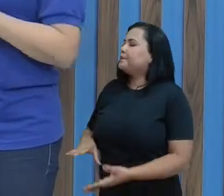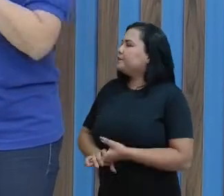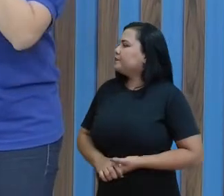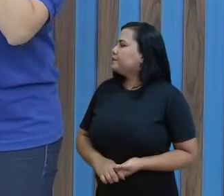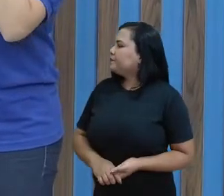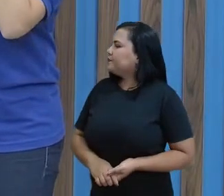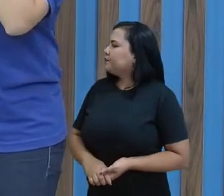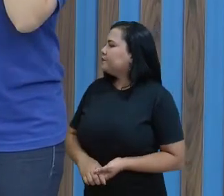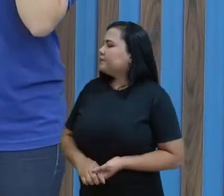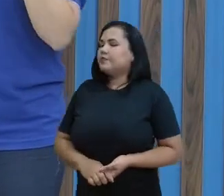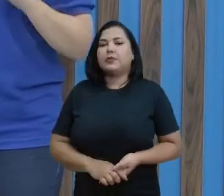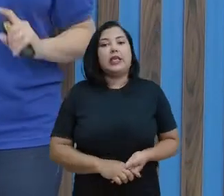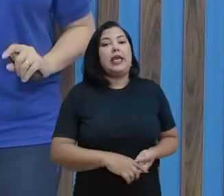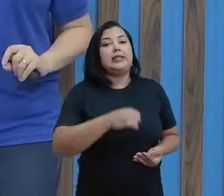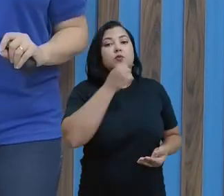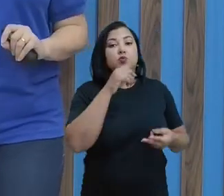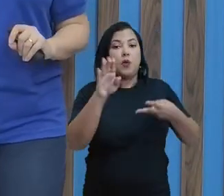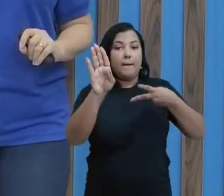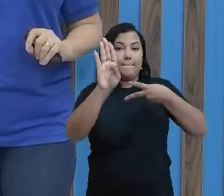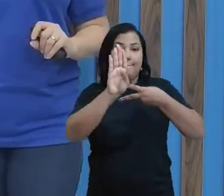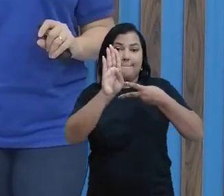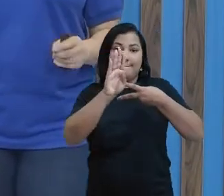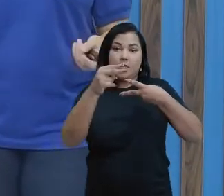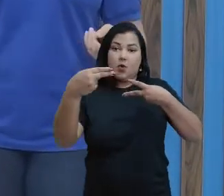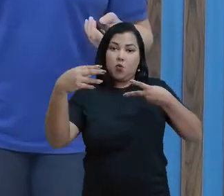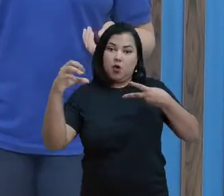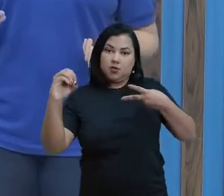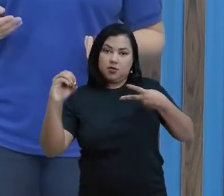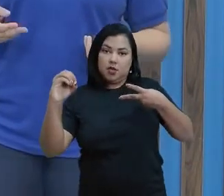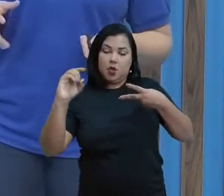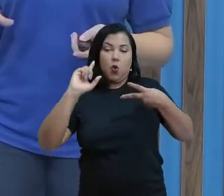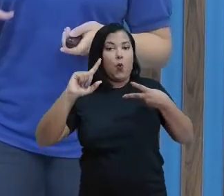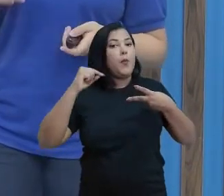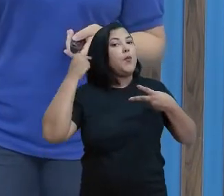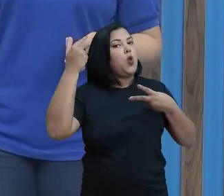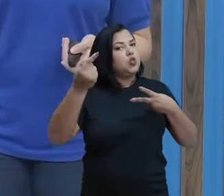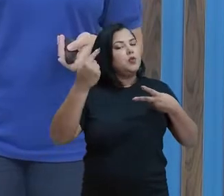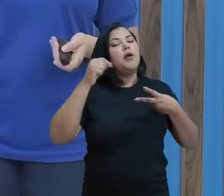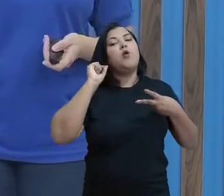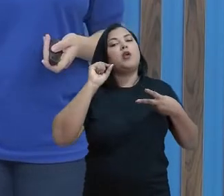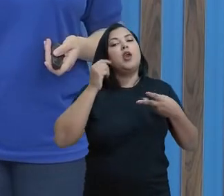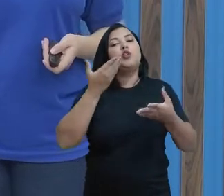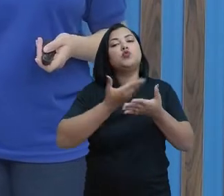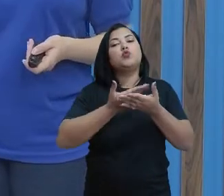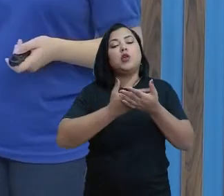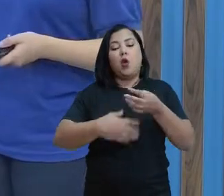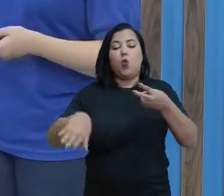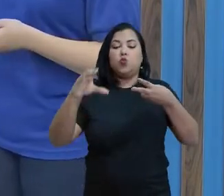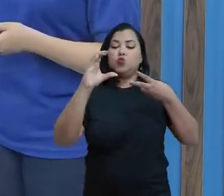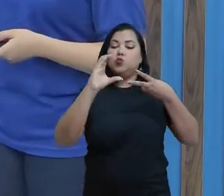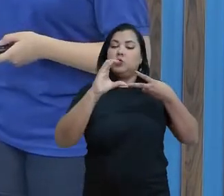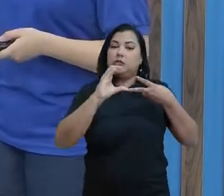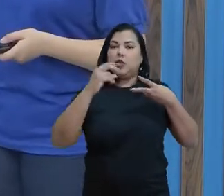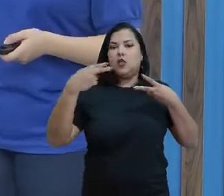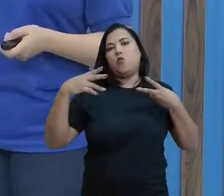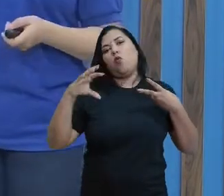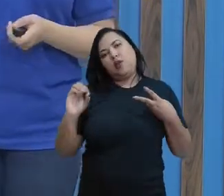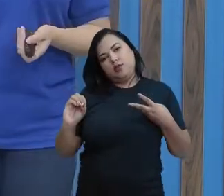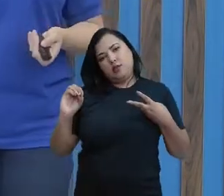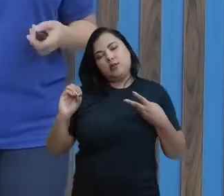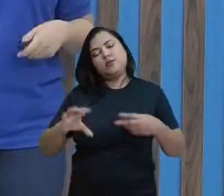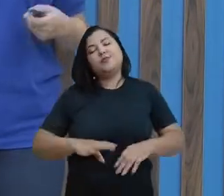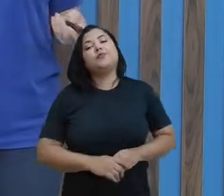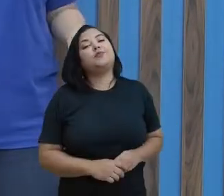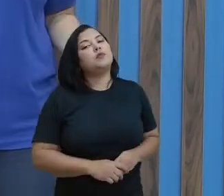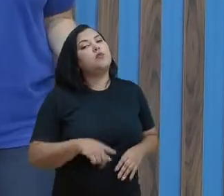quando o B é igual a zero, não foi inicialmente? A próxima ideia que a gente vai utilizar é quando o C for igual